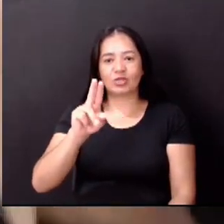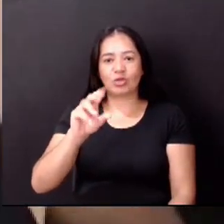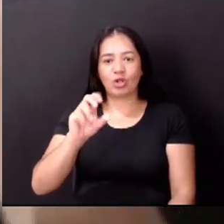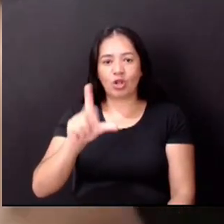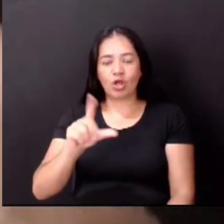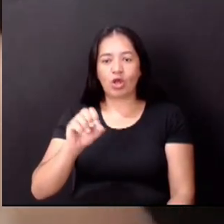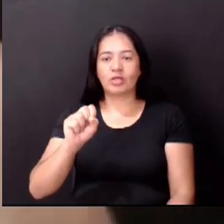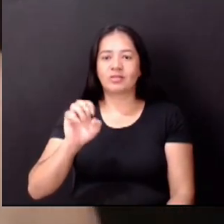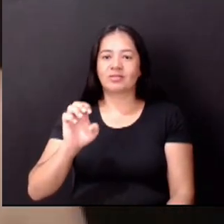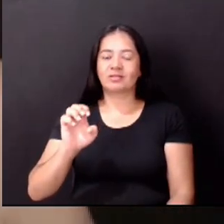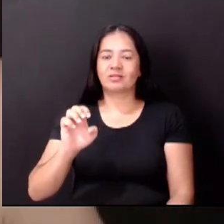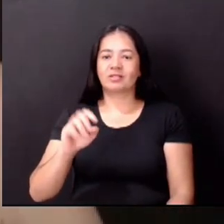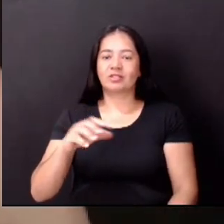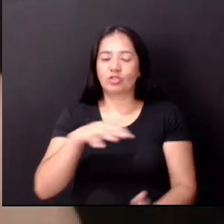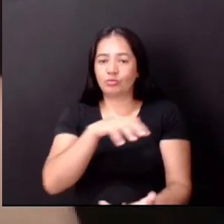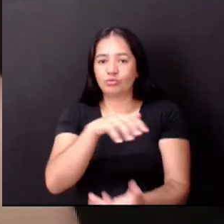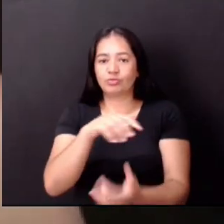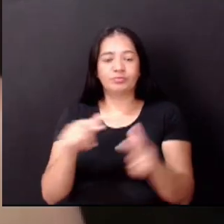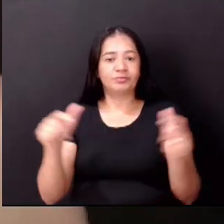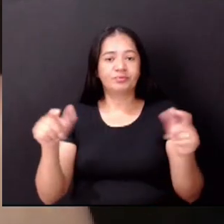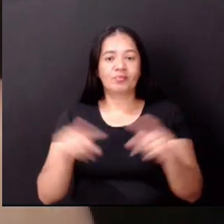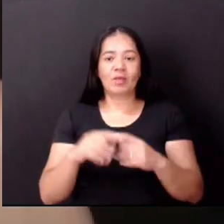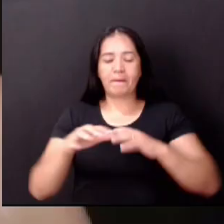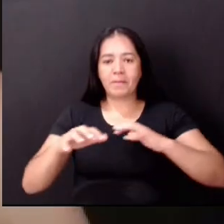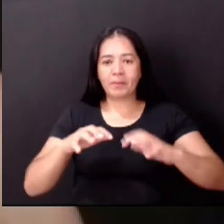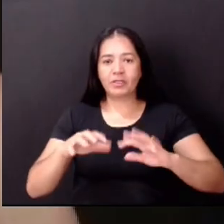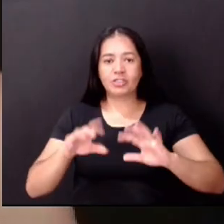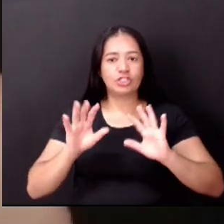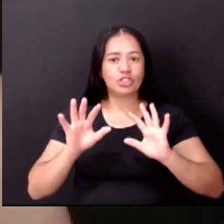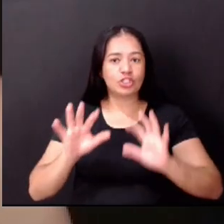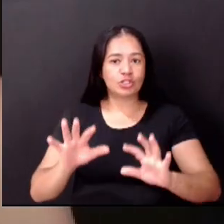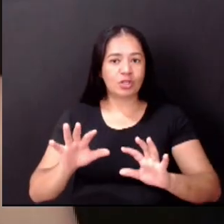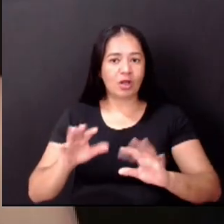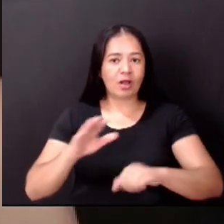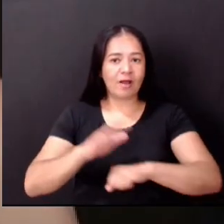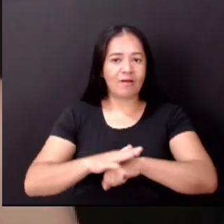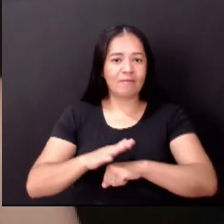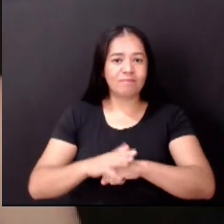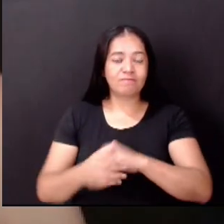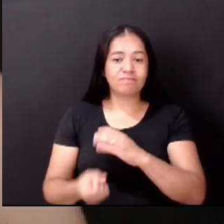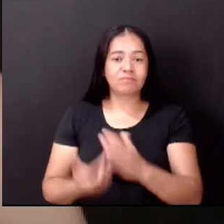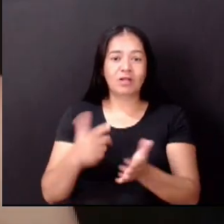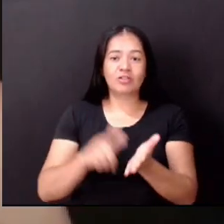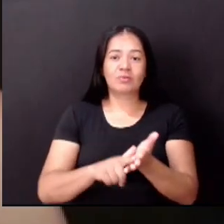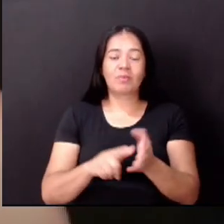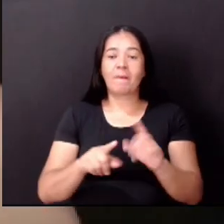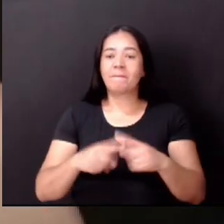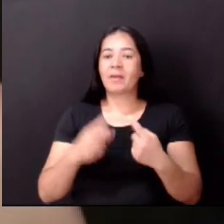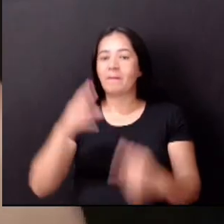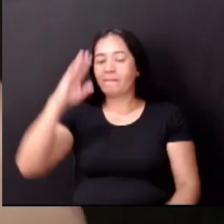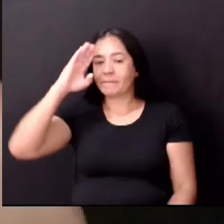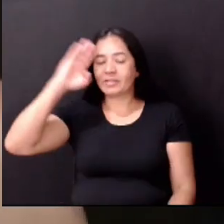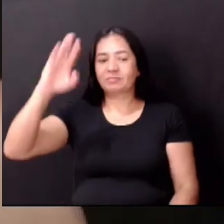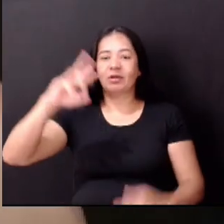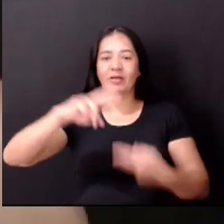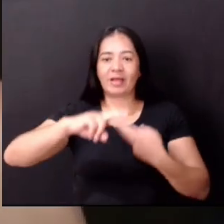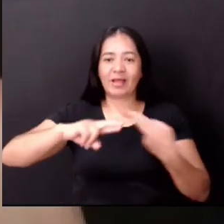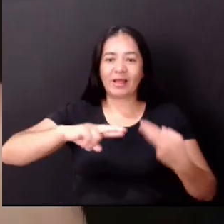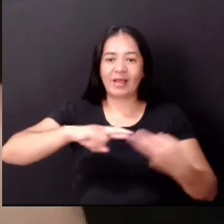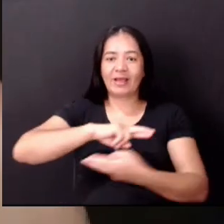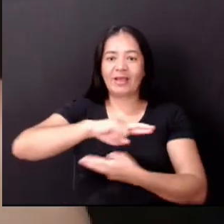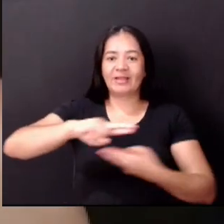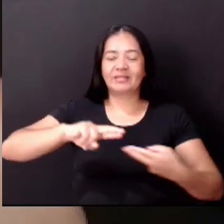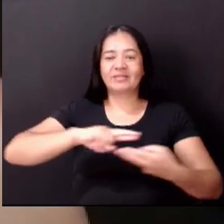nos move não é exatamente a fabricação do papel, é a reciclagem do papel. Porque o que nós estamos